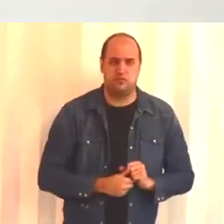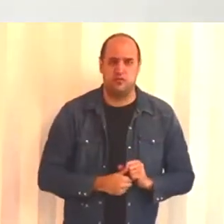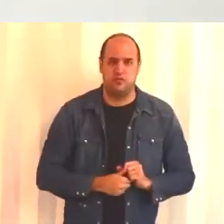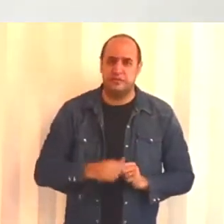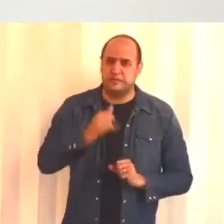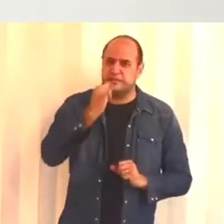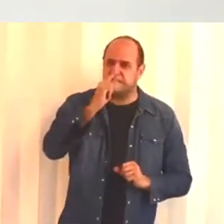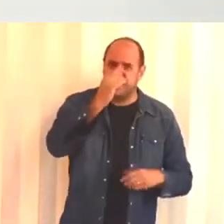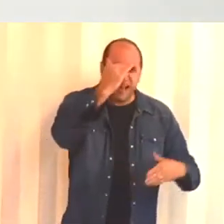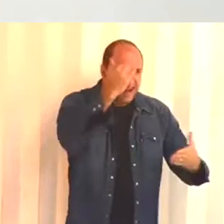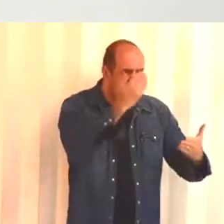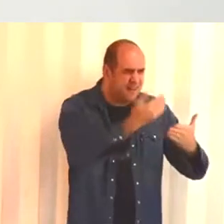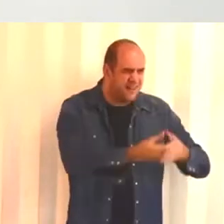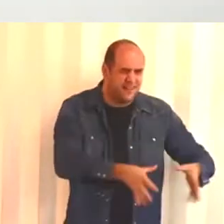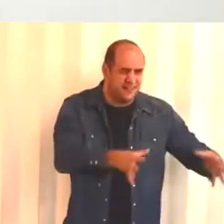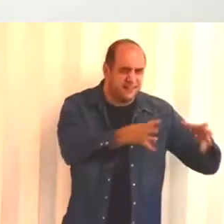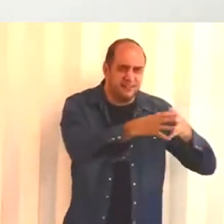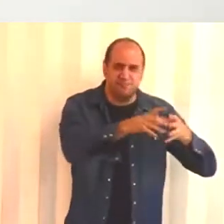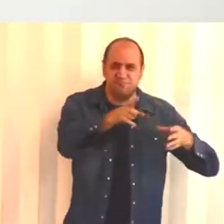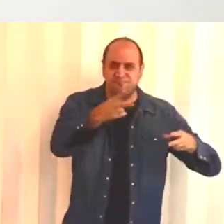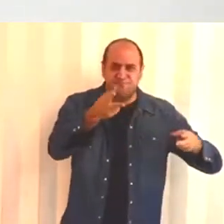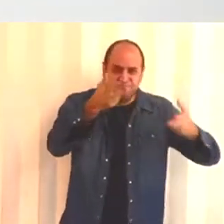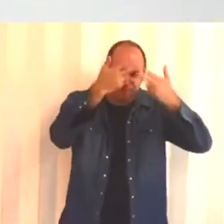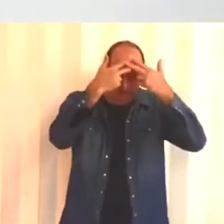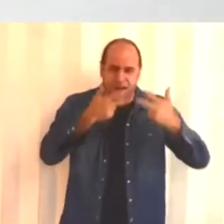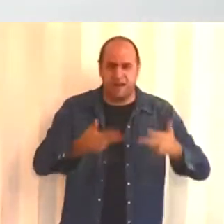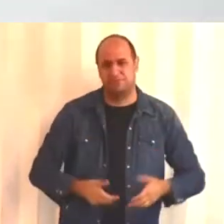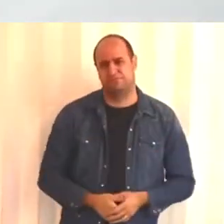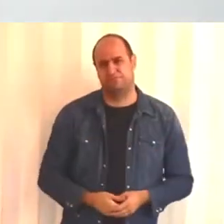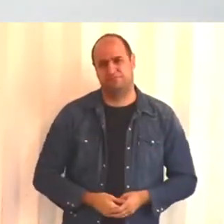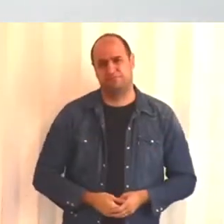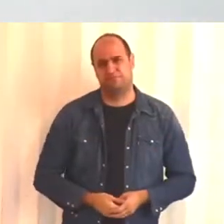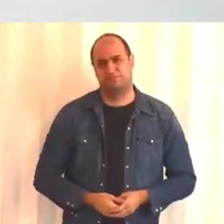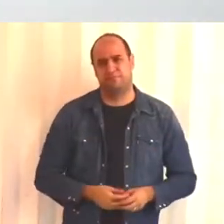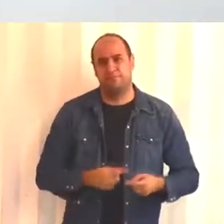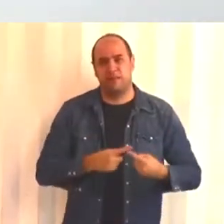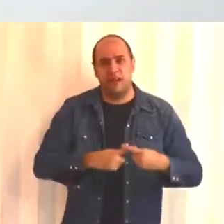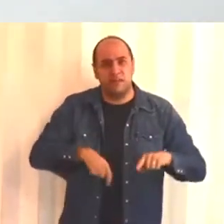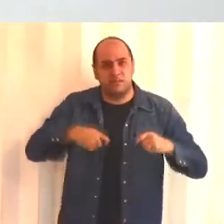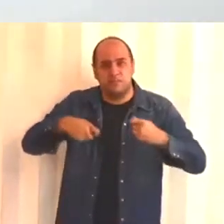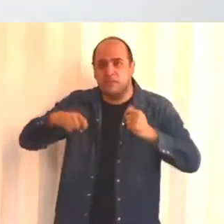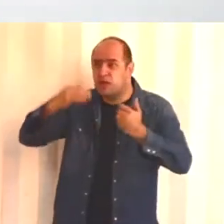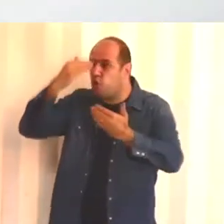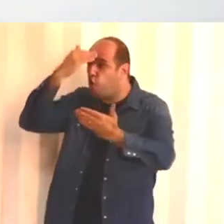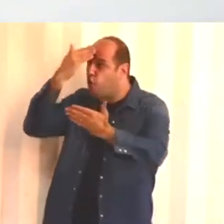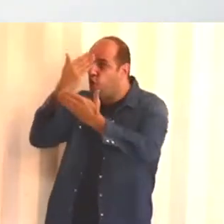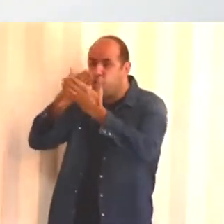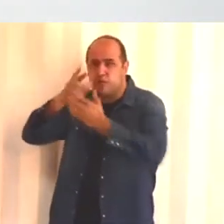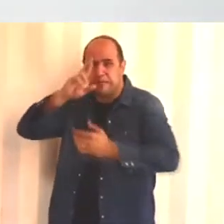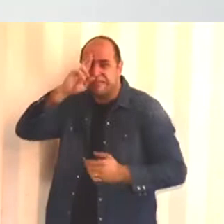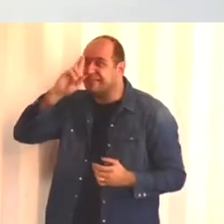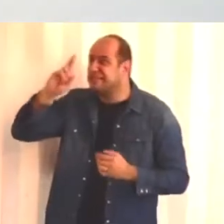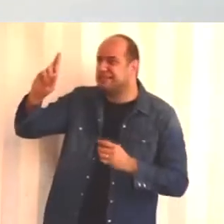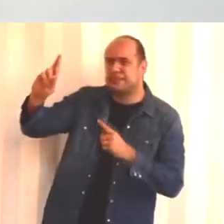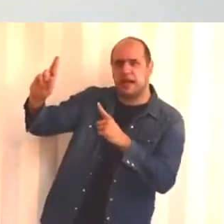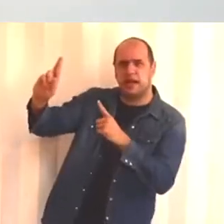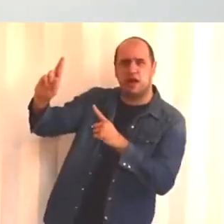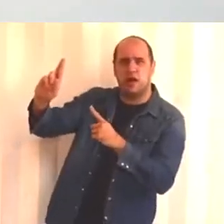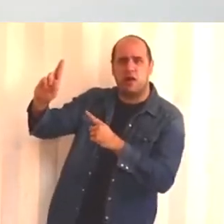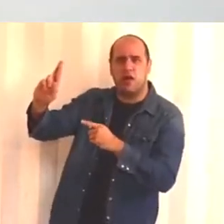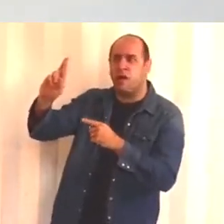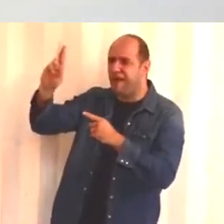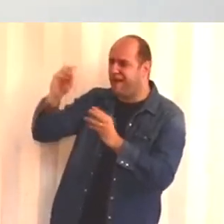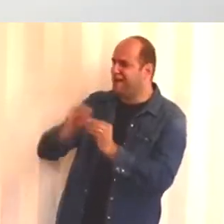deposita a sua confiança neles, você vai se frustrar. Mas a sua confiança tem que estar no Senhor, aquele que é digno de